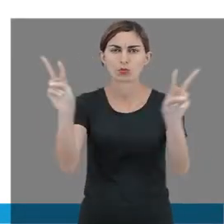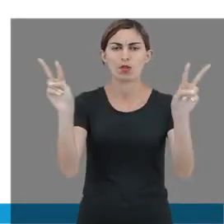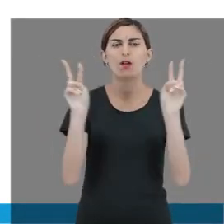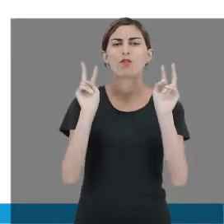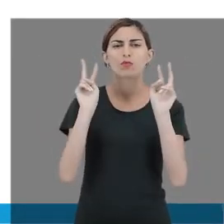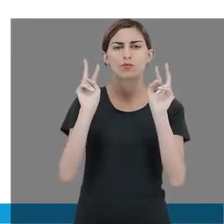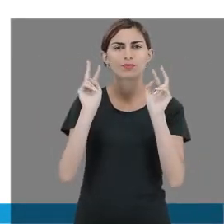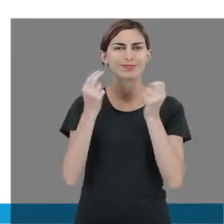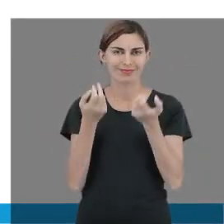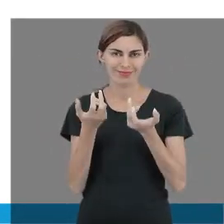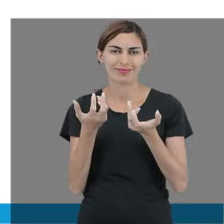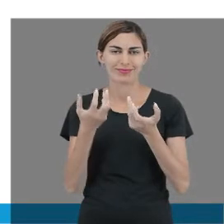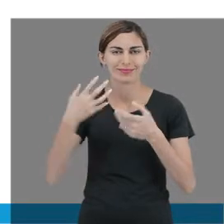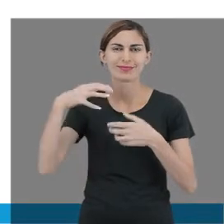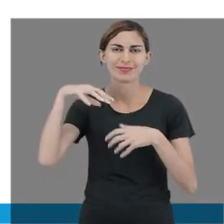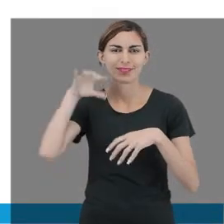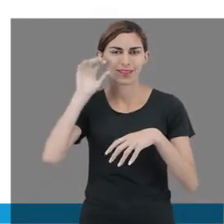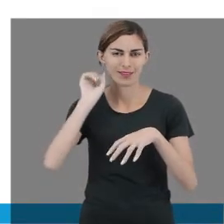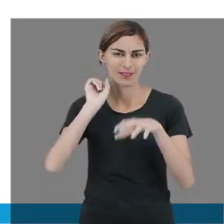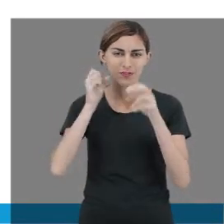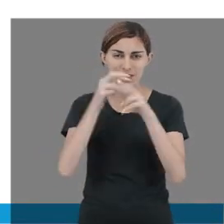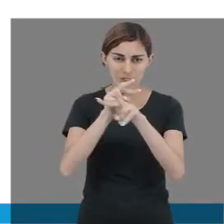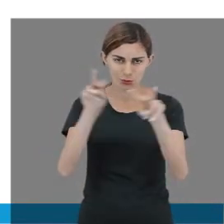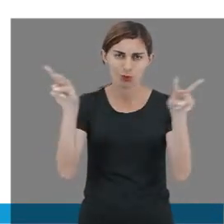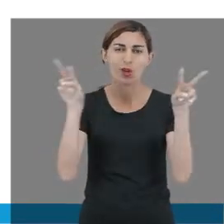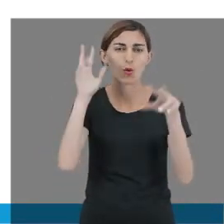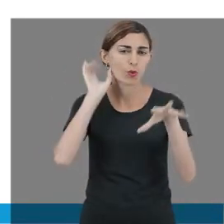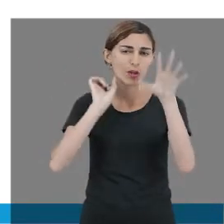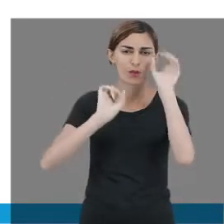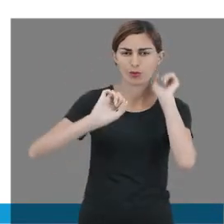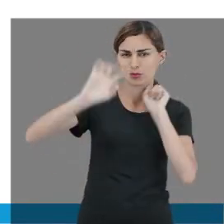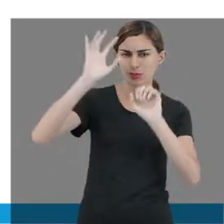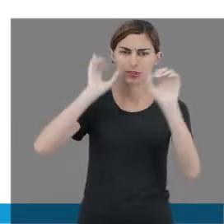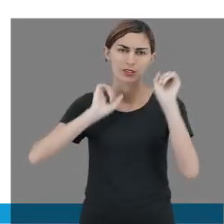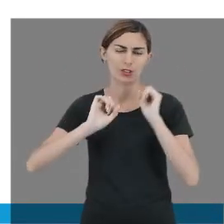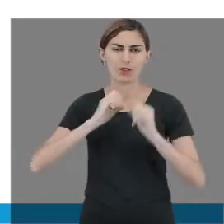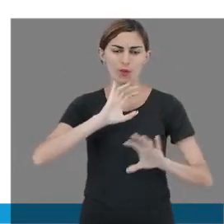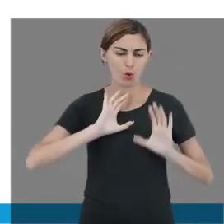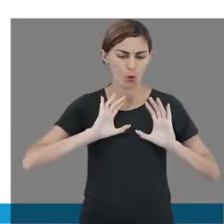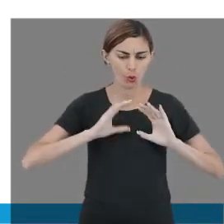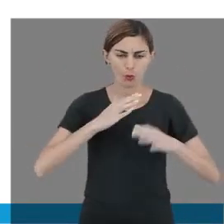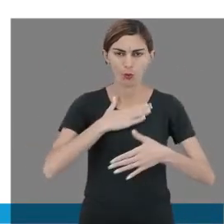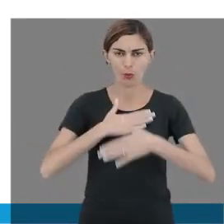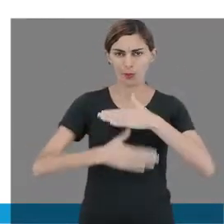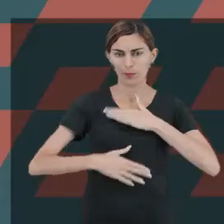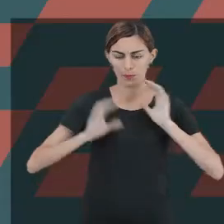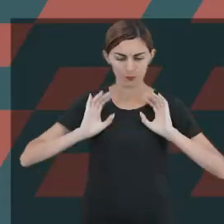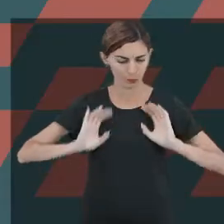ou comportamental, né? Visual, auditivo e também comportamental.